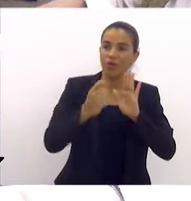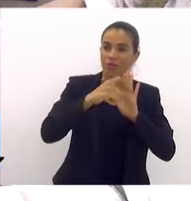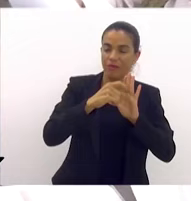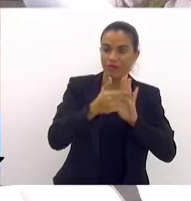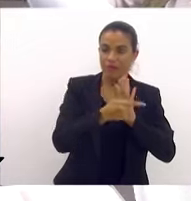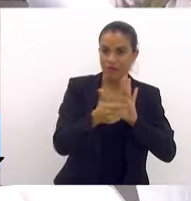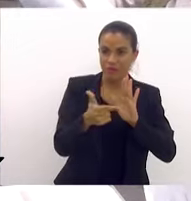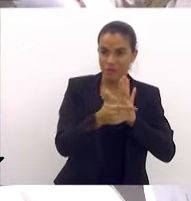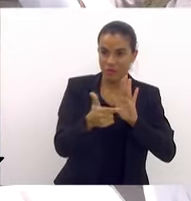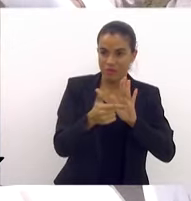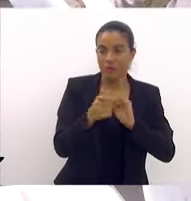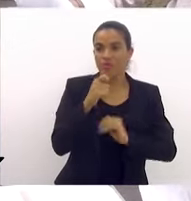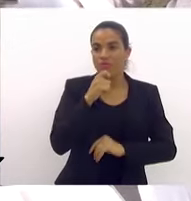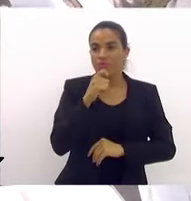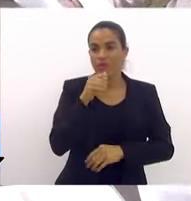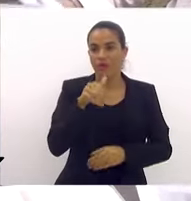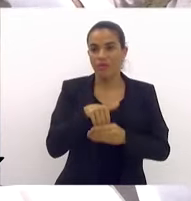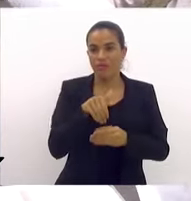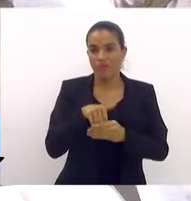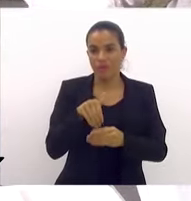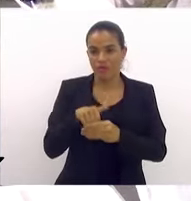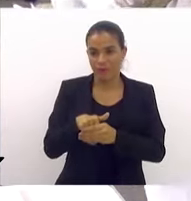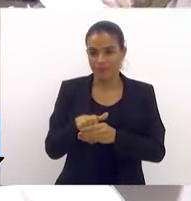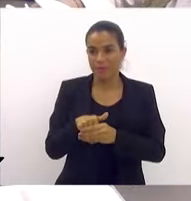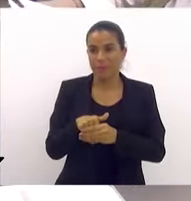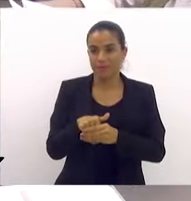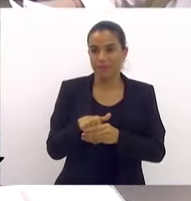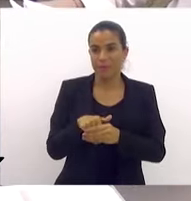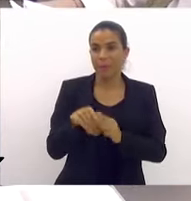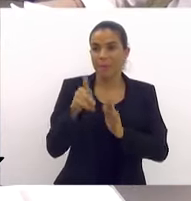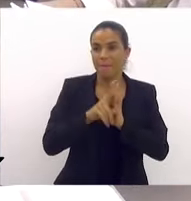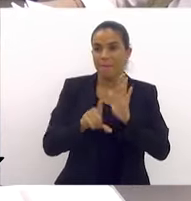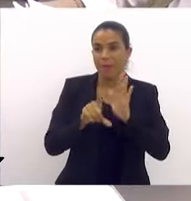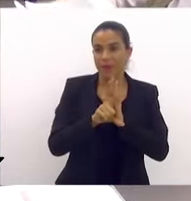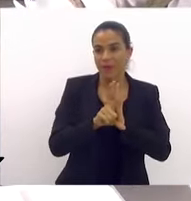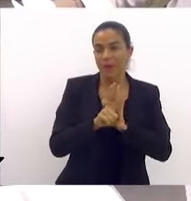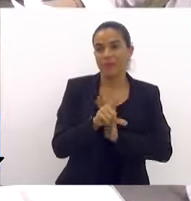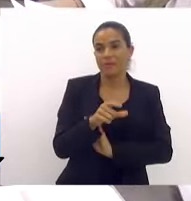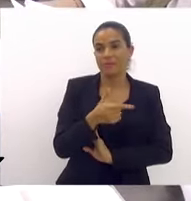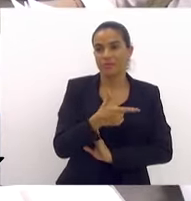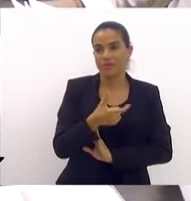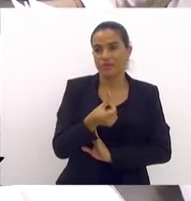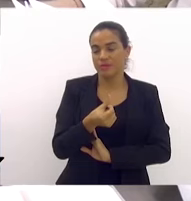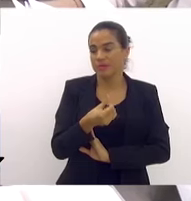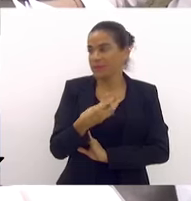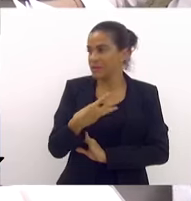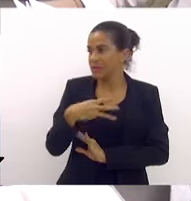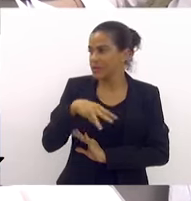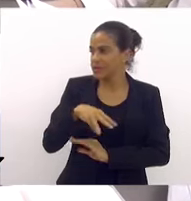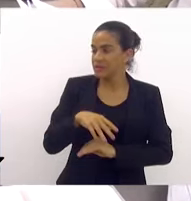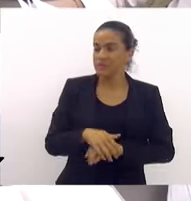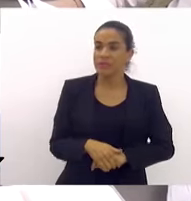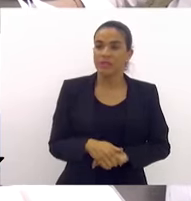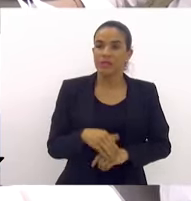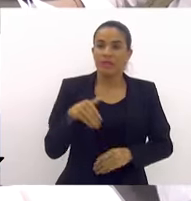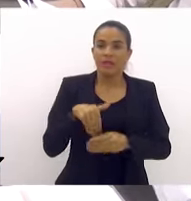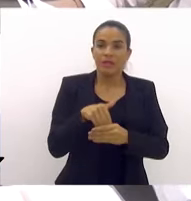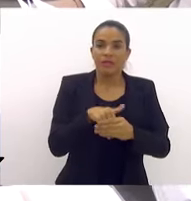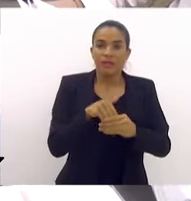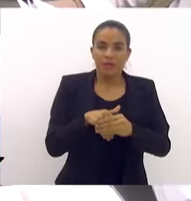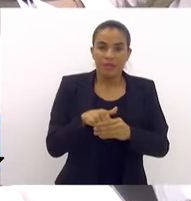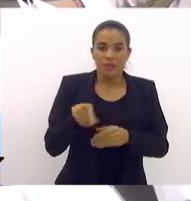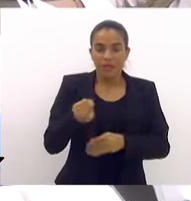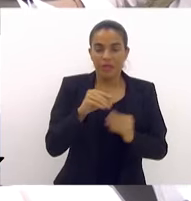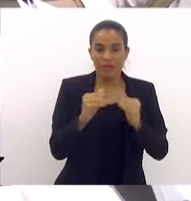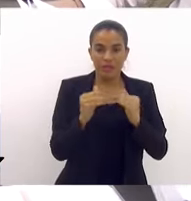discussão, mas não votou. Então, 22 da pauta, o PL 906 de 23, encerrada a discussão. Em votação, senhores que